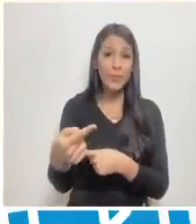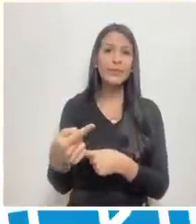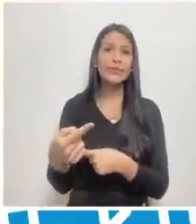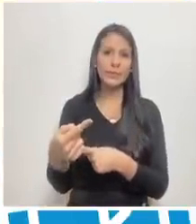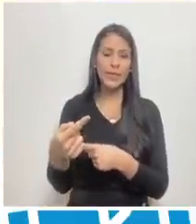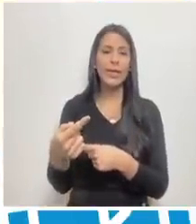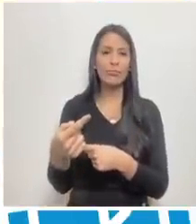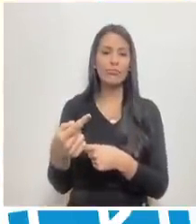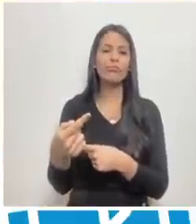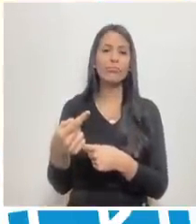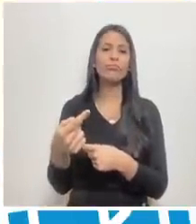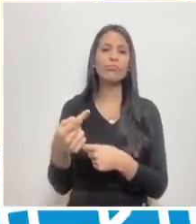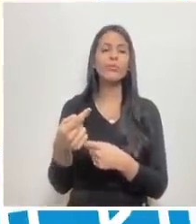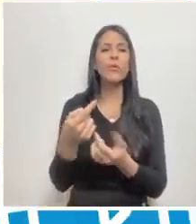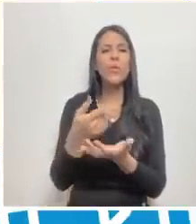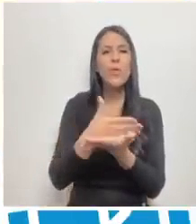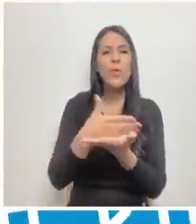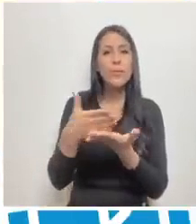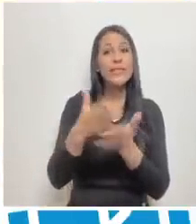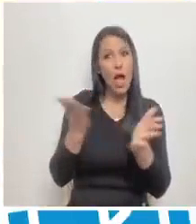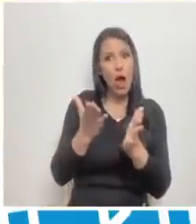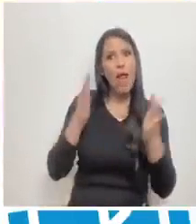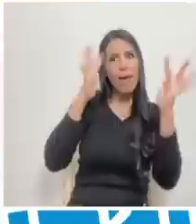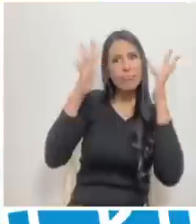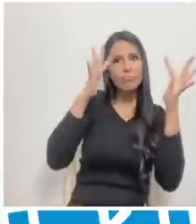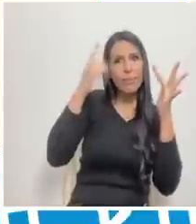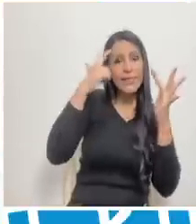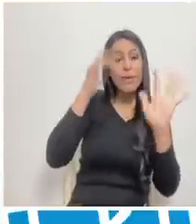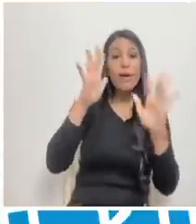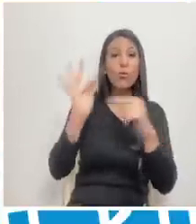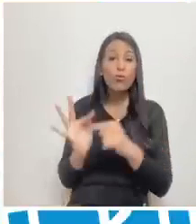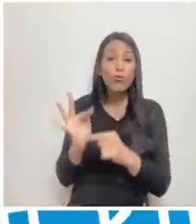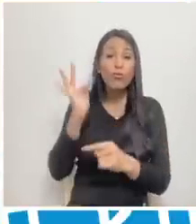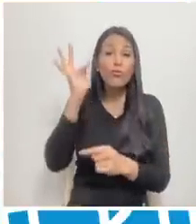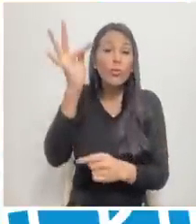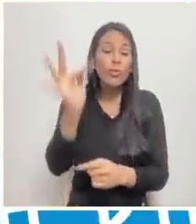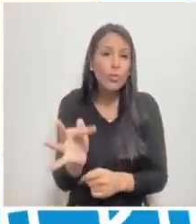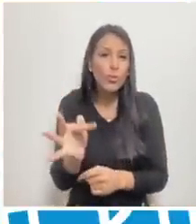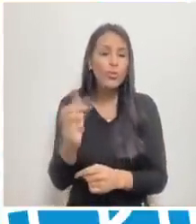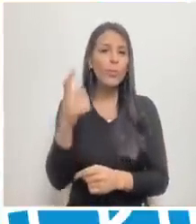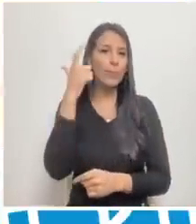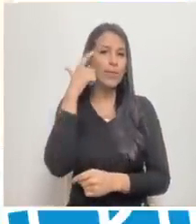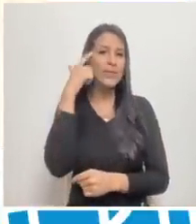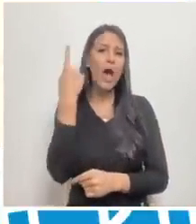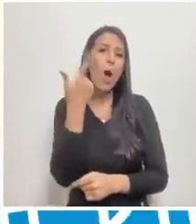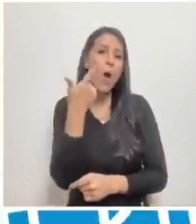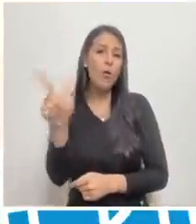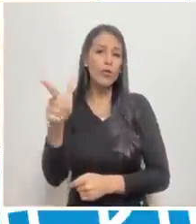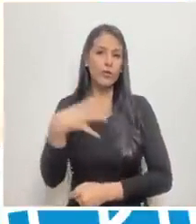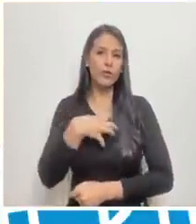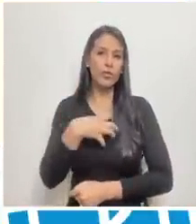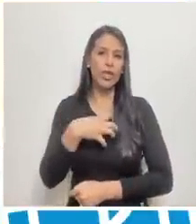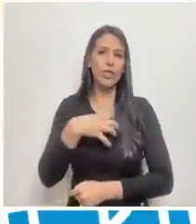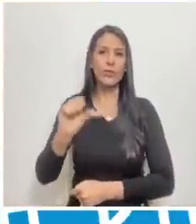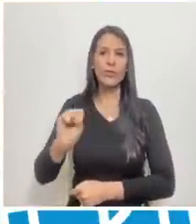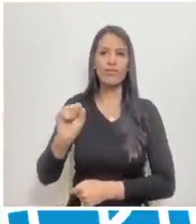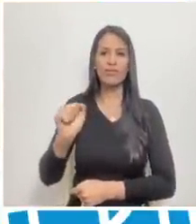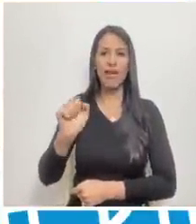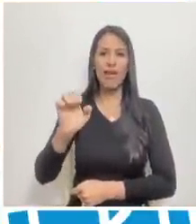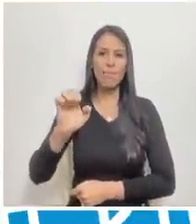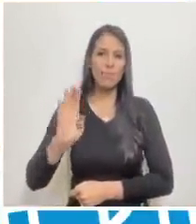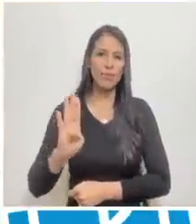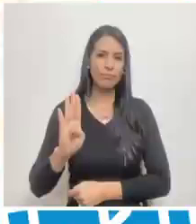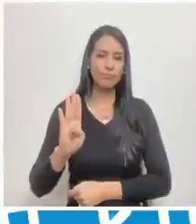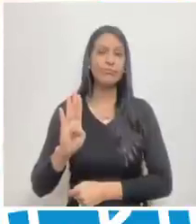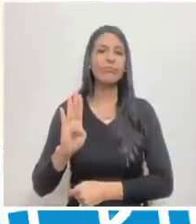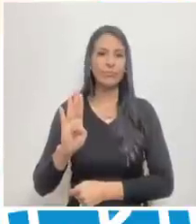já, pensar num SAEB de outra natureza, usando, de um lado, o CAT, ou seja,